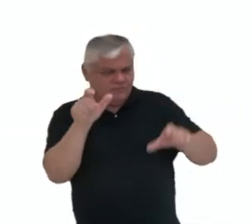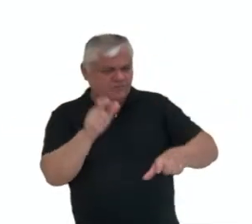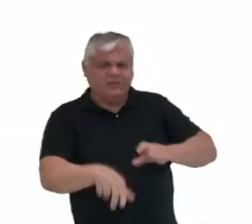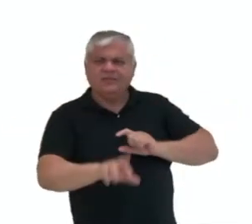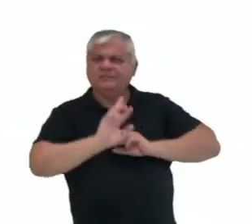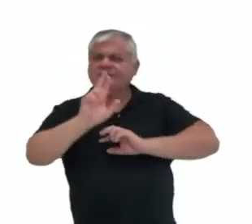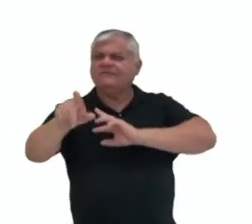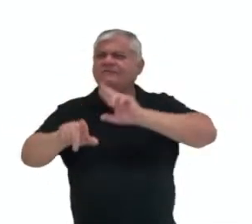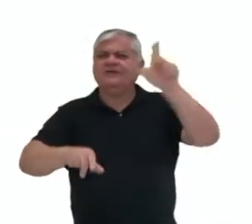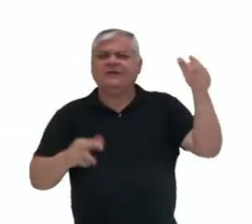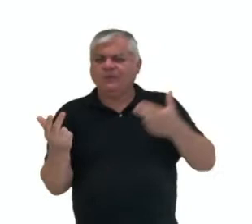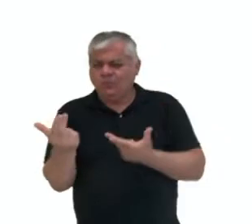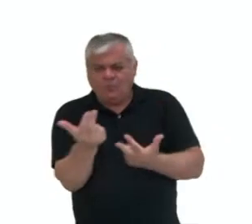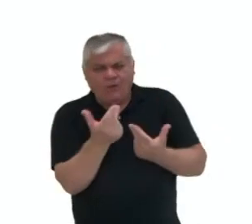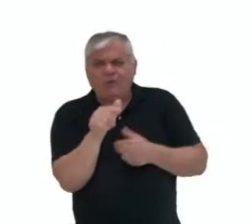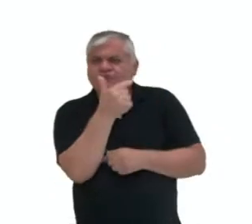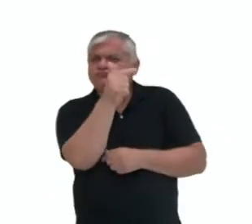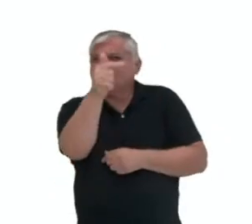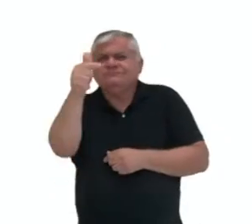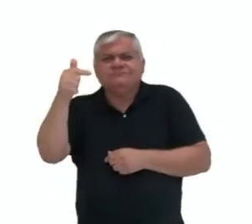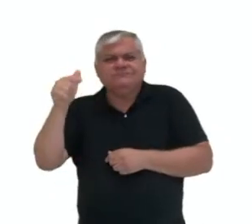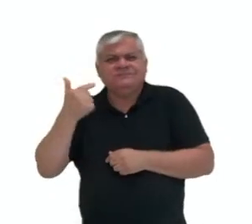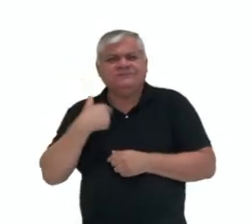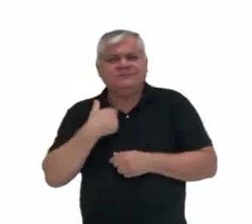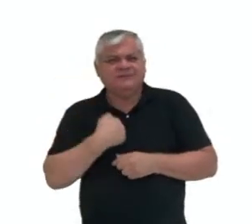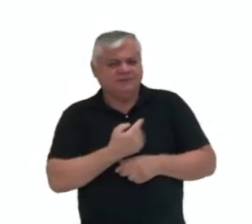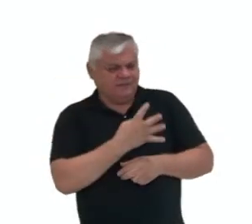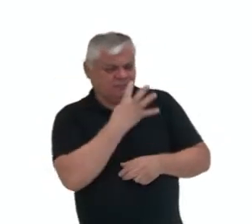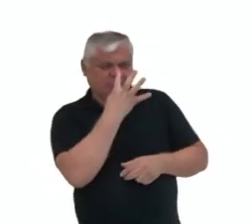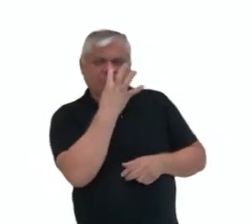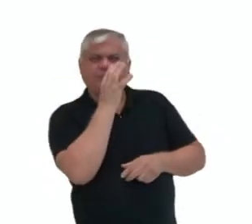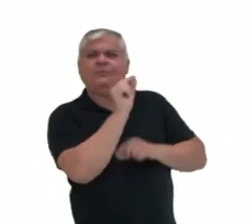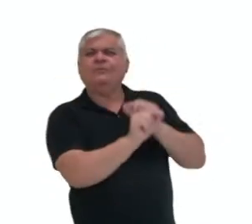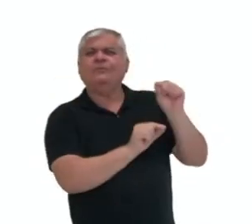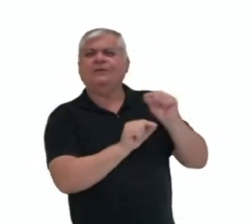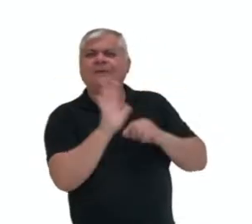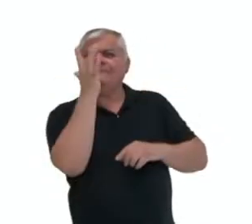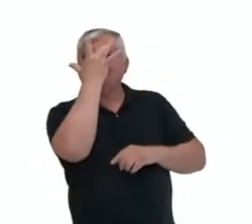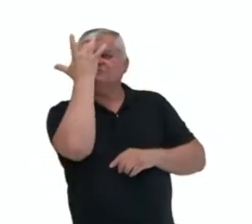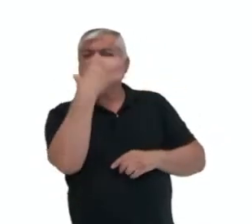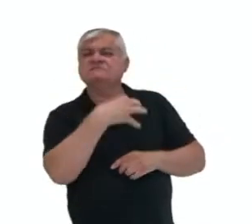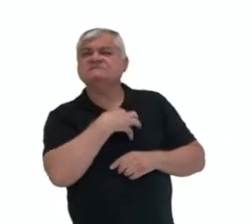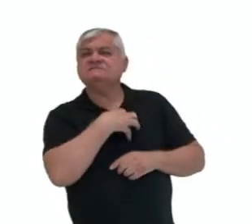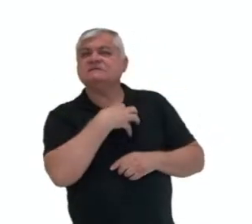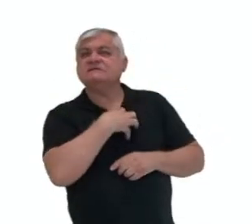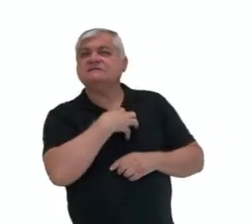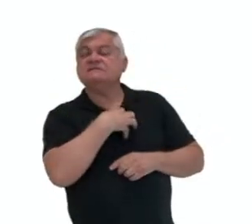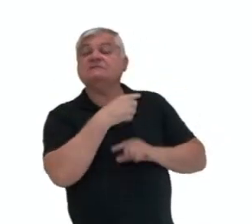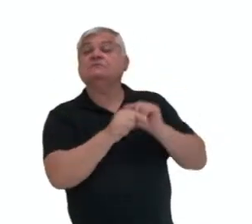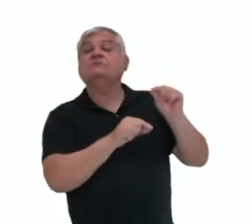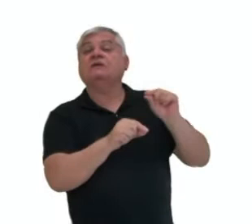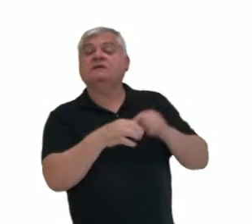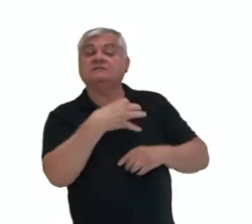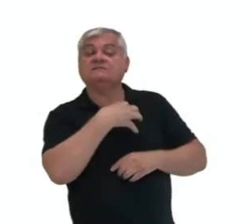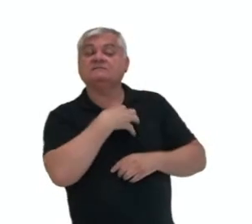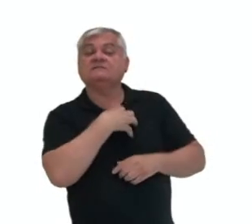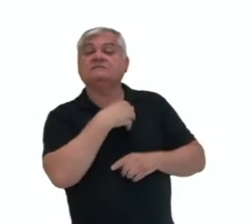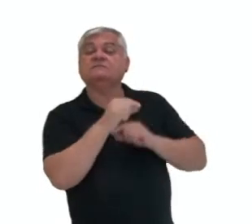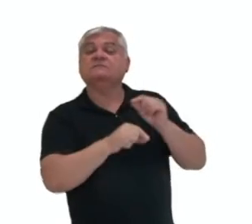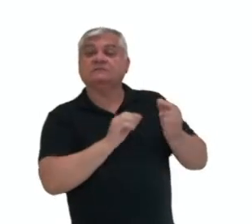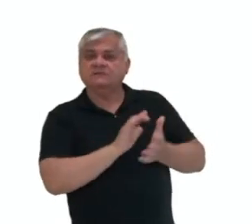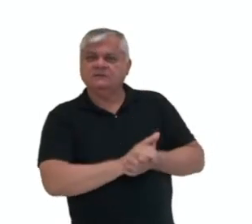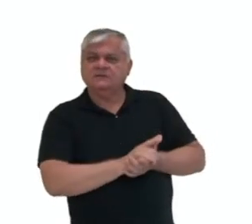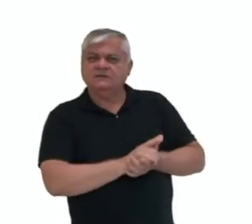Ninguém é igual a ninguém. Me espanta que tanta gente sinta, se é que sente, olha o questionamento,